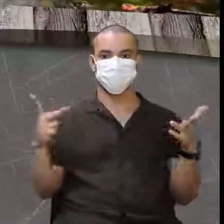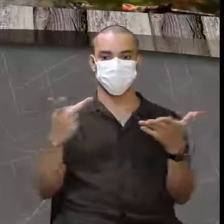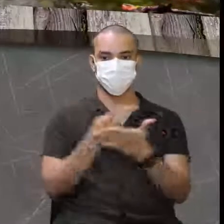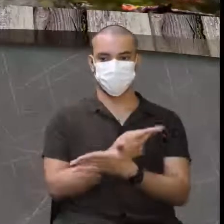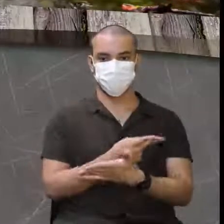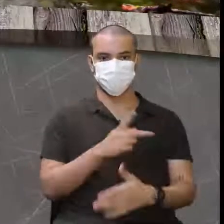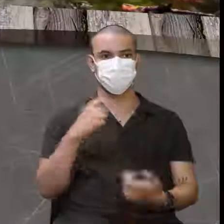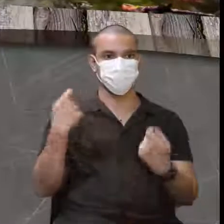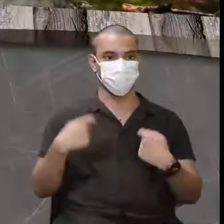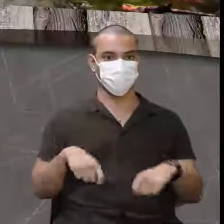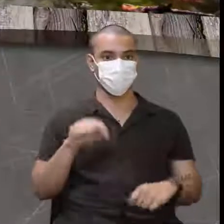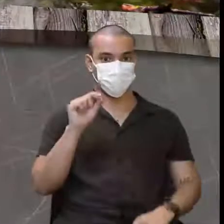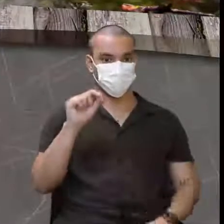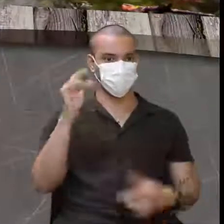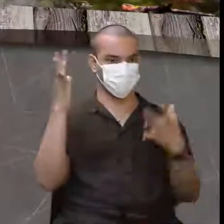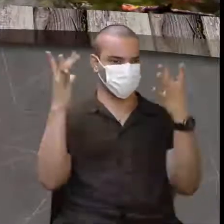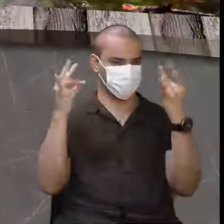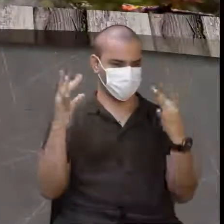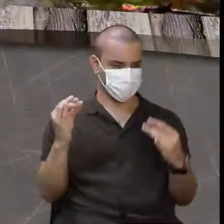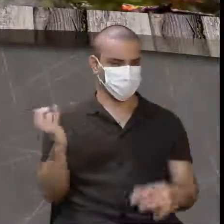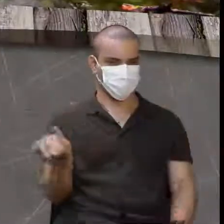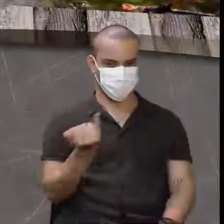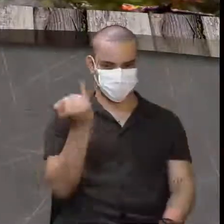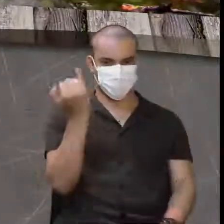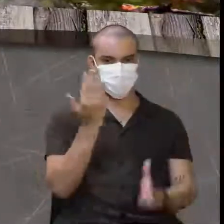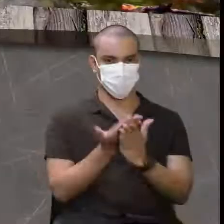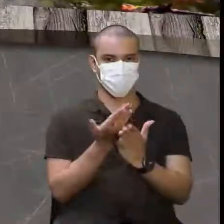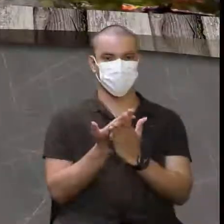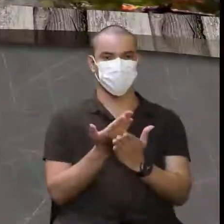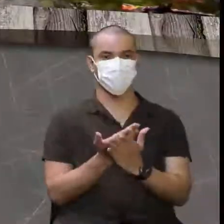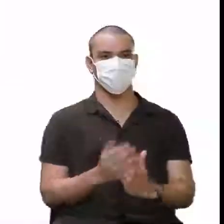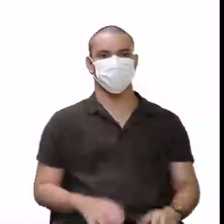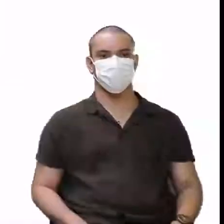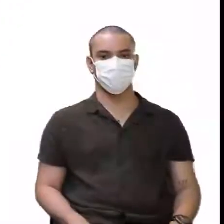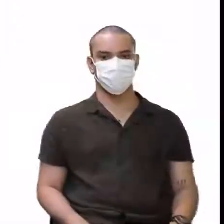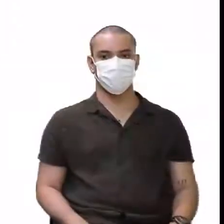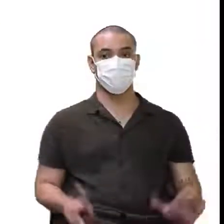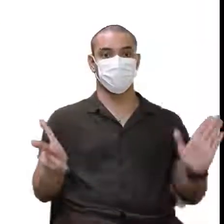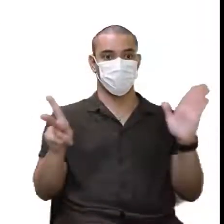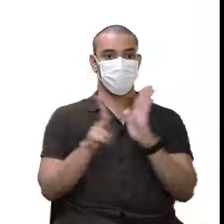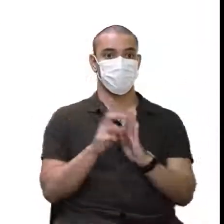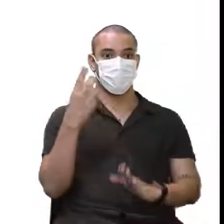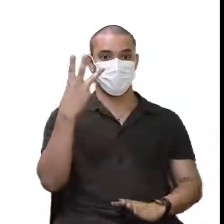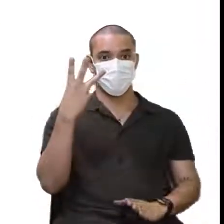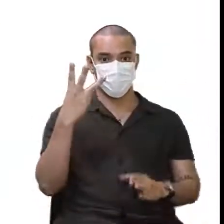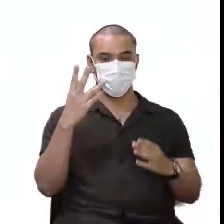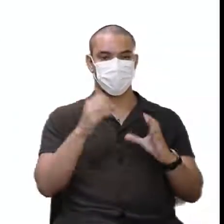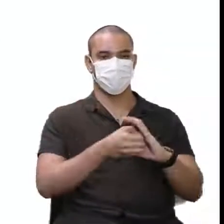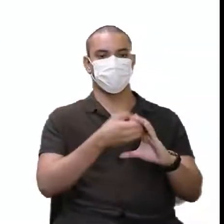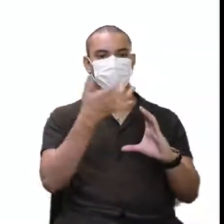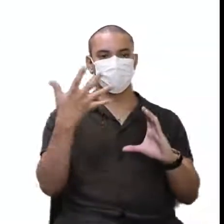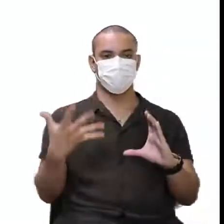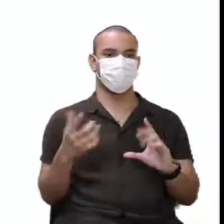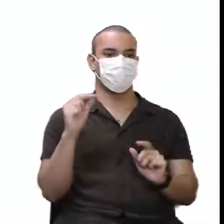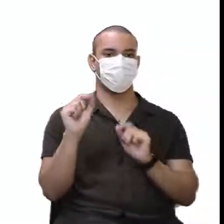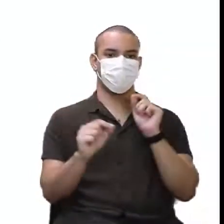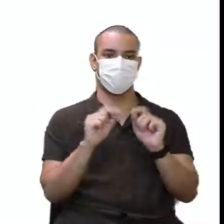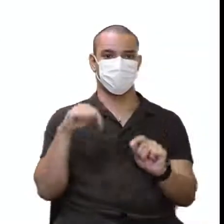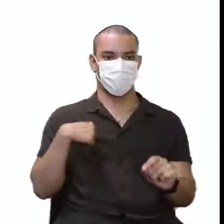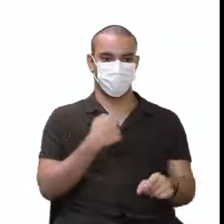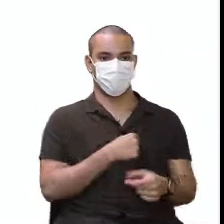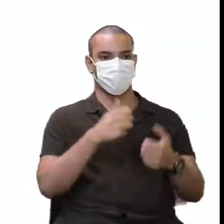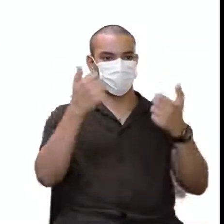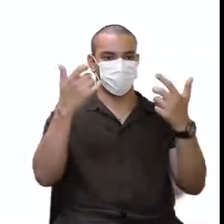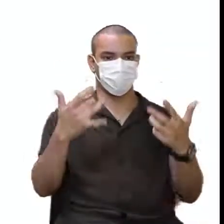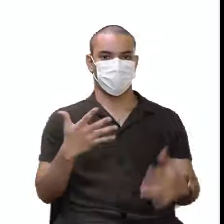isso aí, a gente vai ver um detalhe muito importante nessa aula ainda. Vamos lá? Para a terceira característica, então, a gente falou da cor